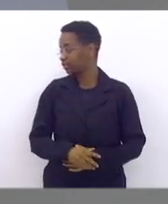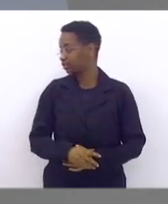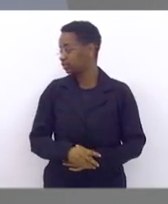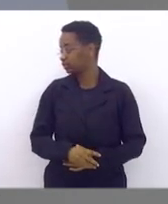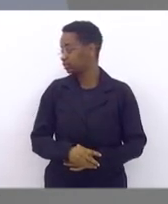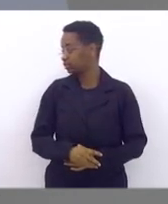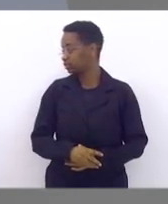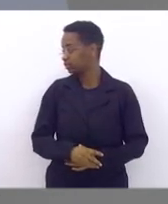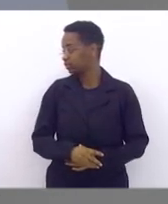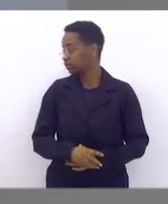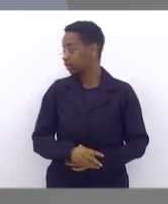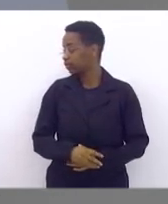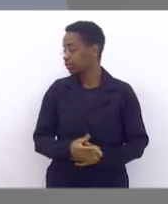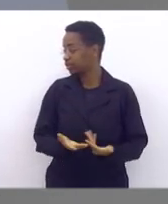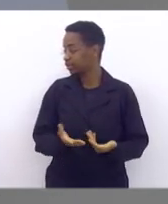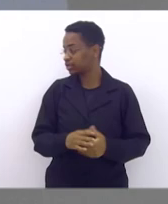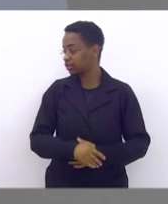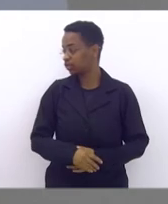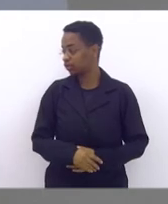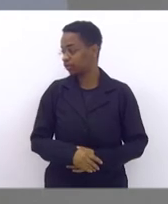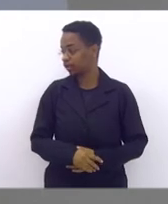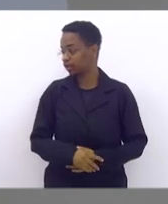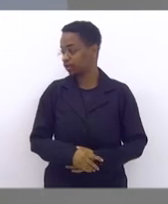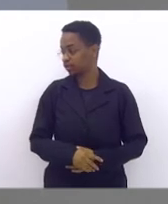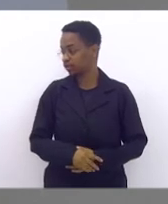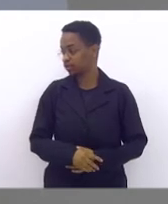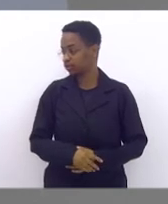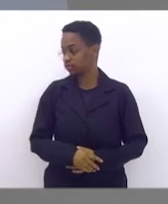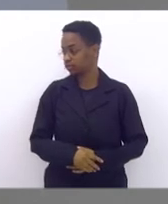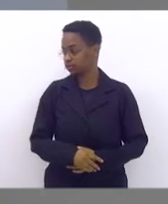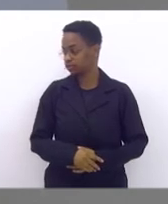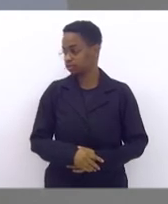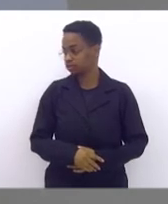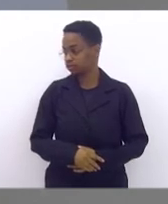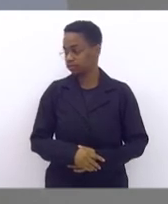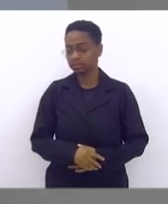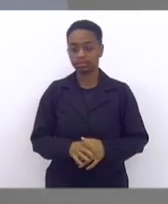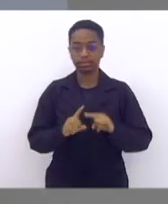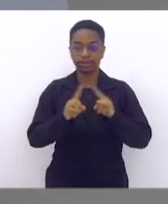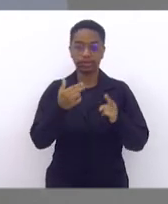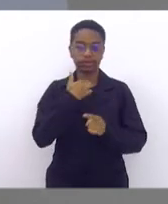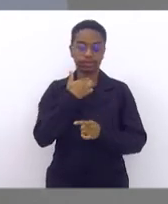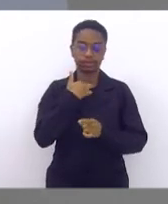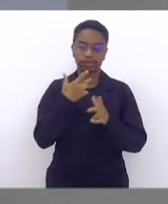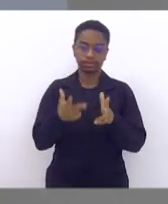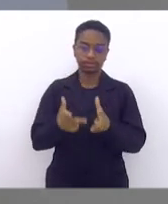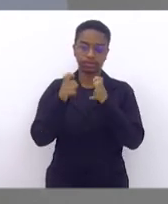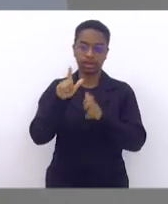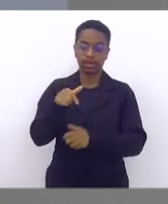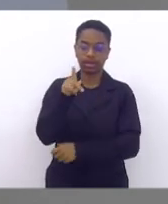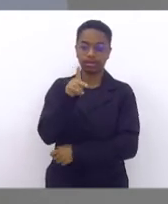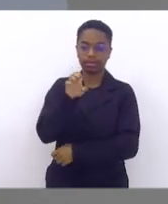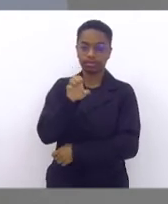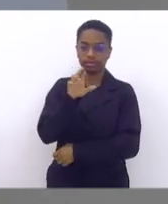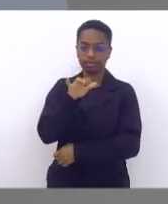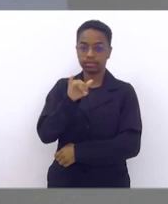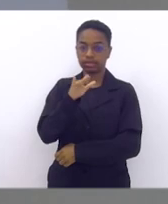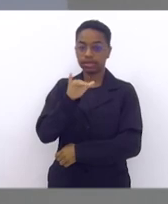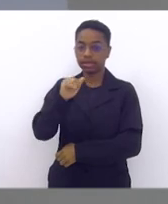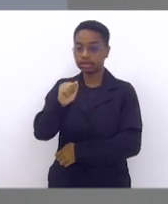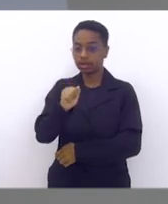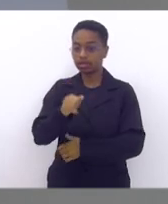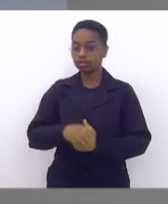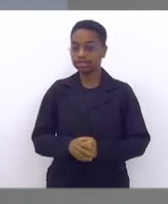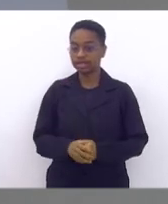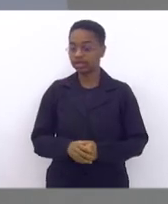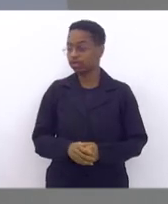não são, na verdade, ciência e não podem ser considerados como perícia. Ficou